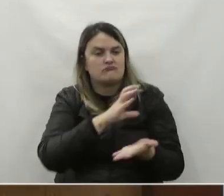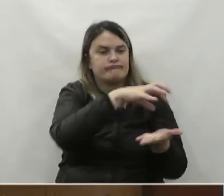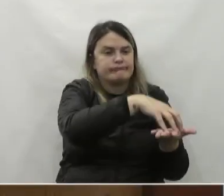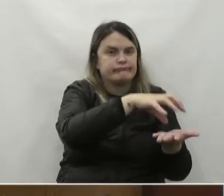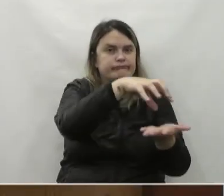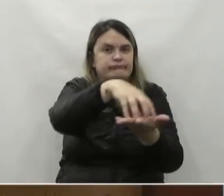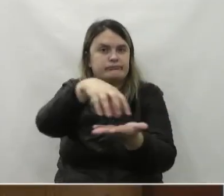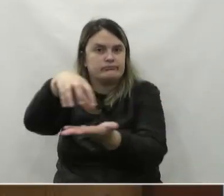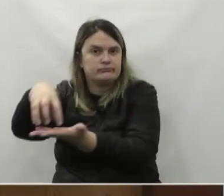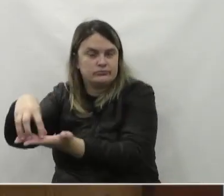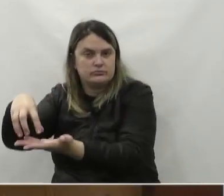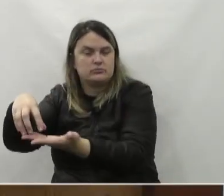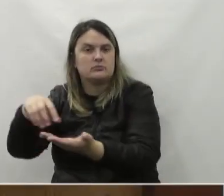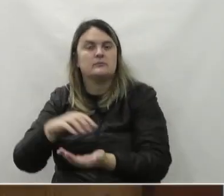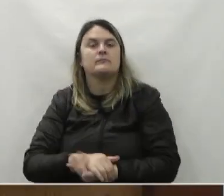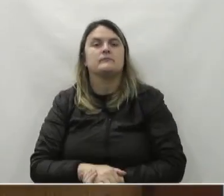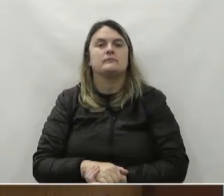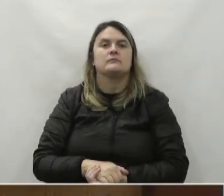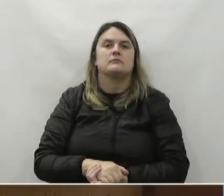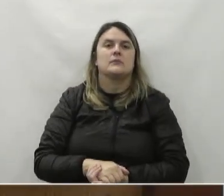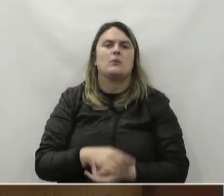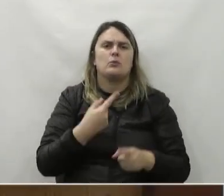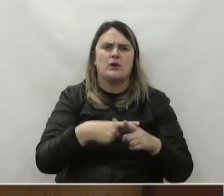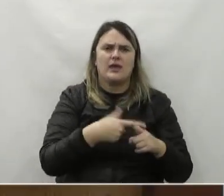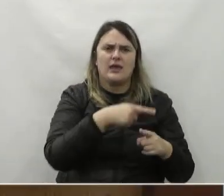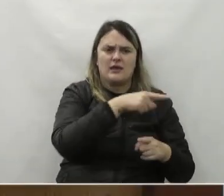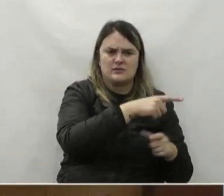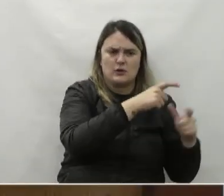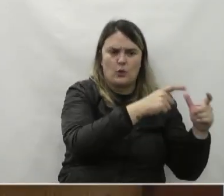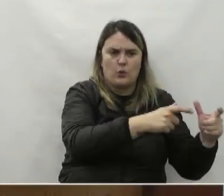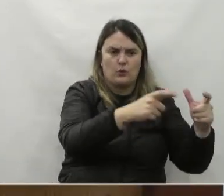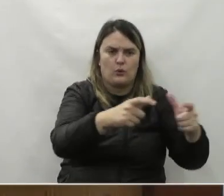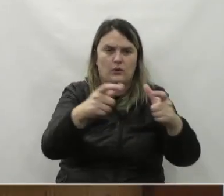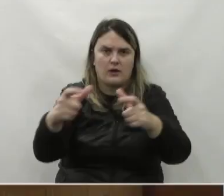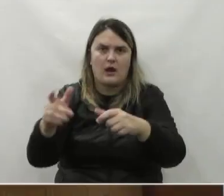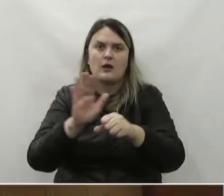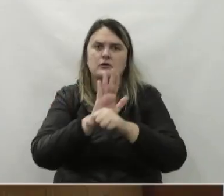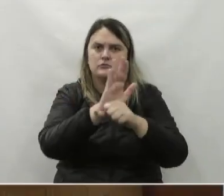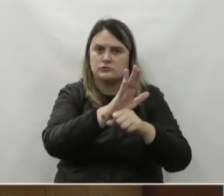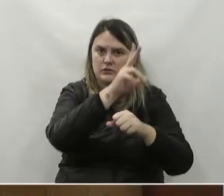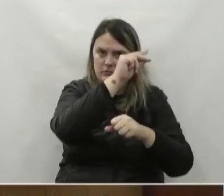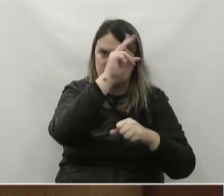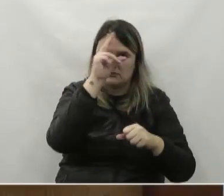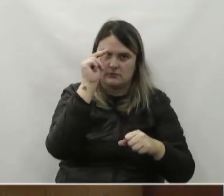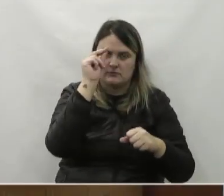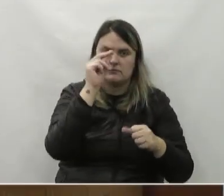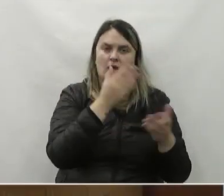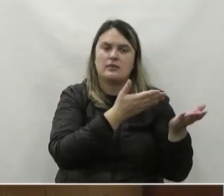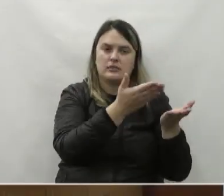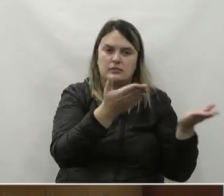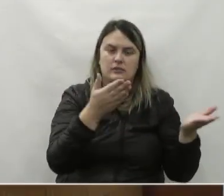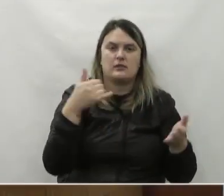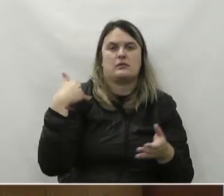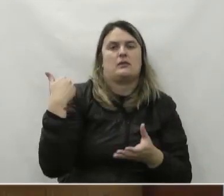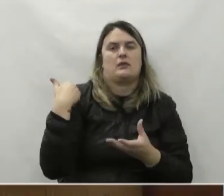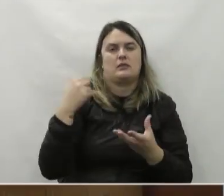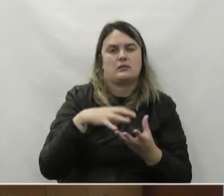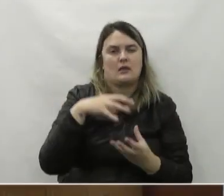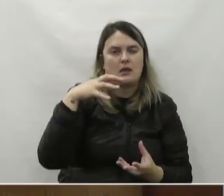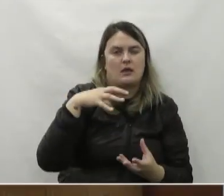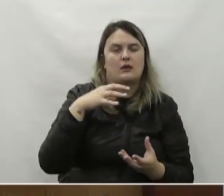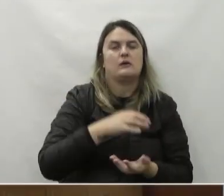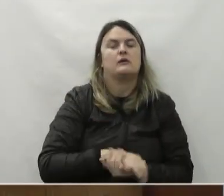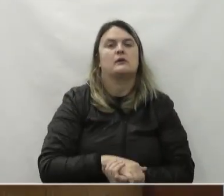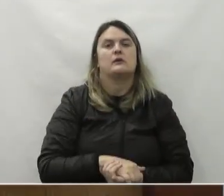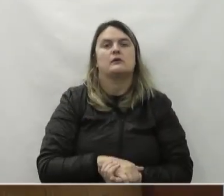social, atendendo muita gente, né? Ajudando em muito a prefeitura, né? Atendendo idosos,